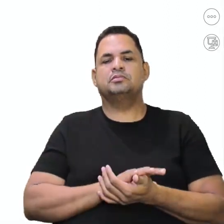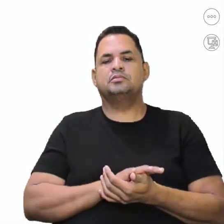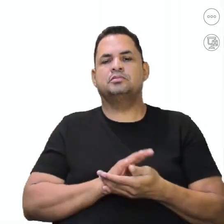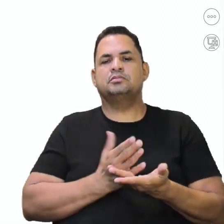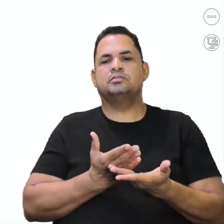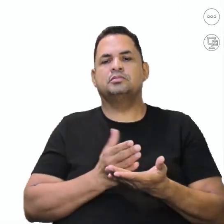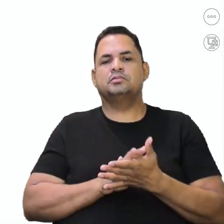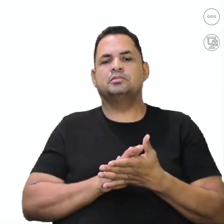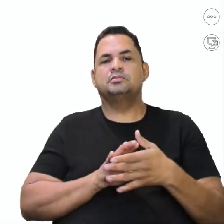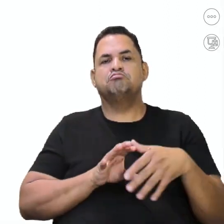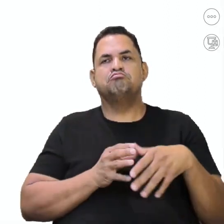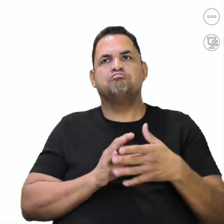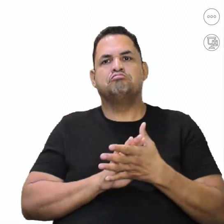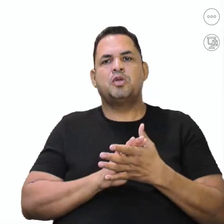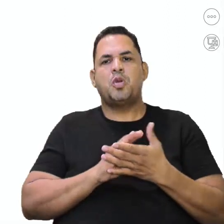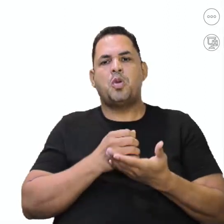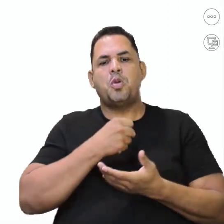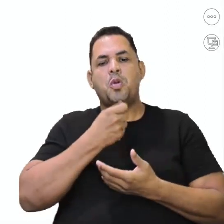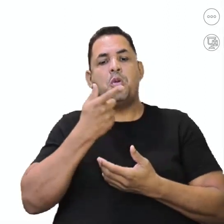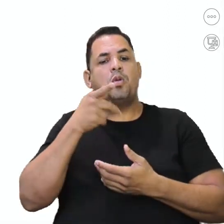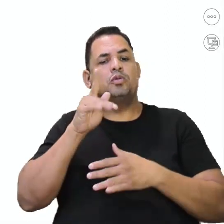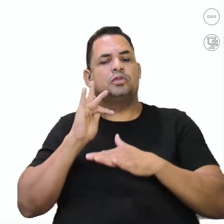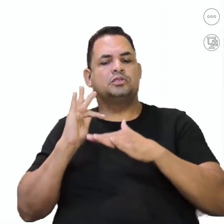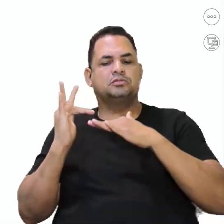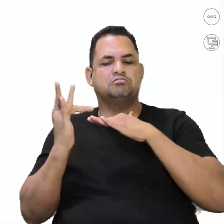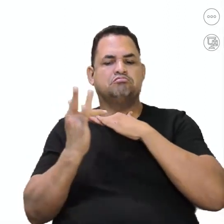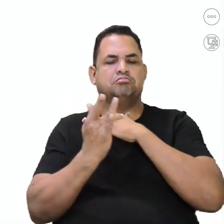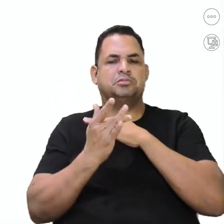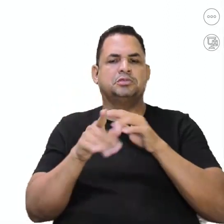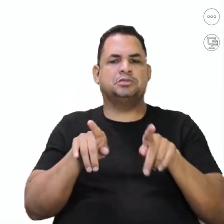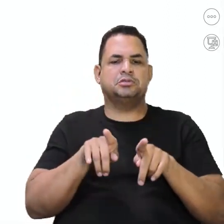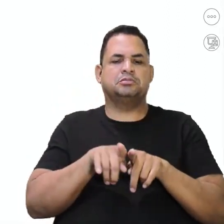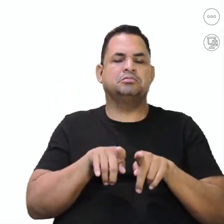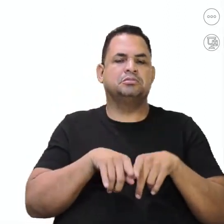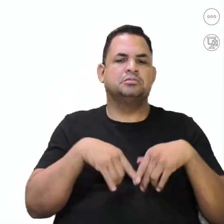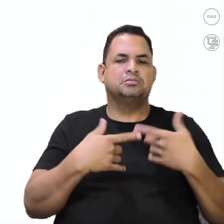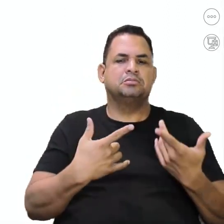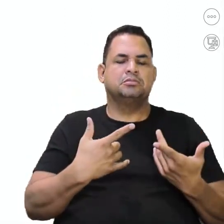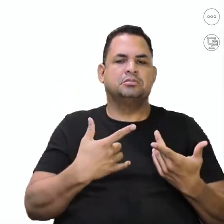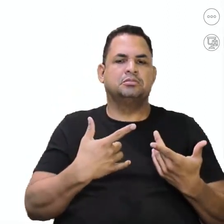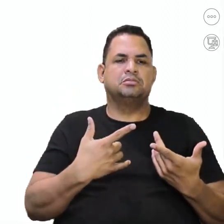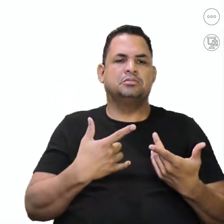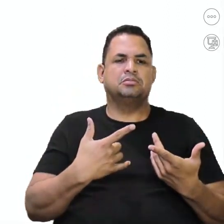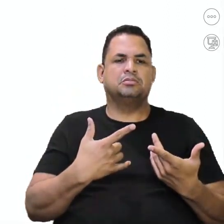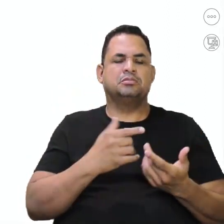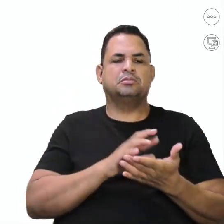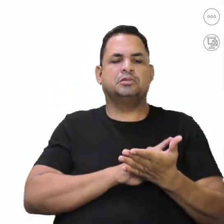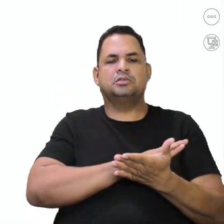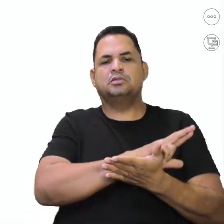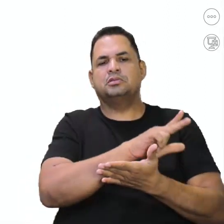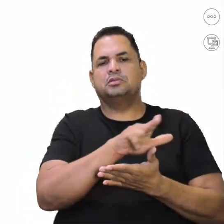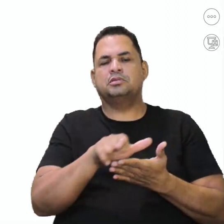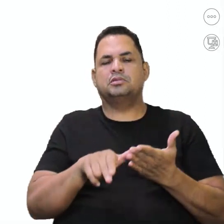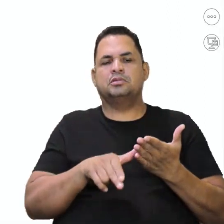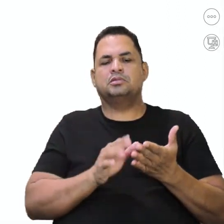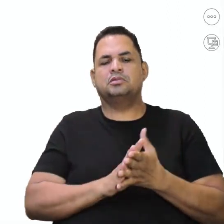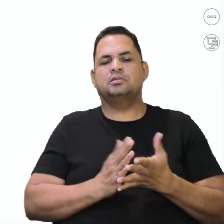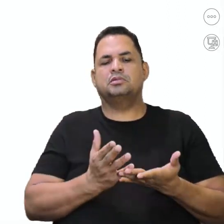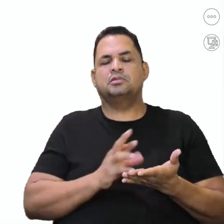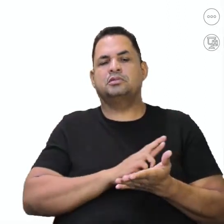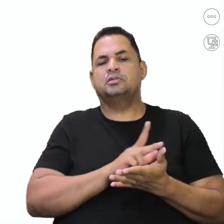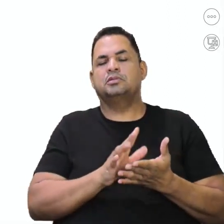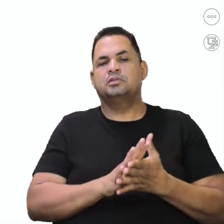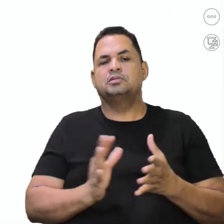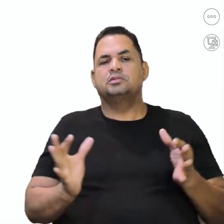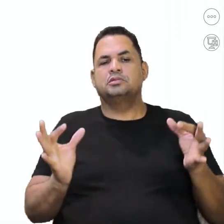jornalismo e outras mídias, ou other situations, porque como ele falou aqui, pode ser uma in wide variety